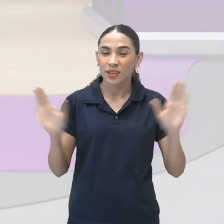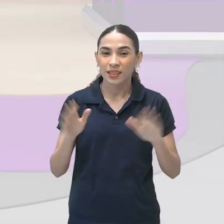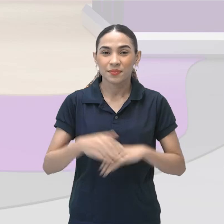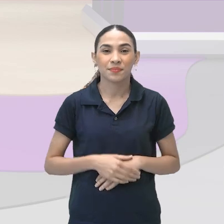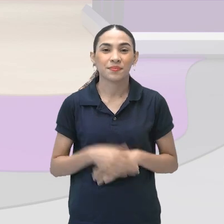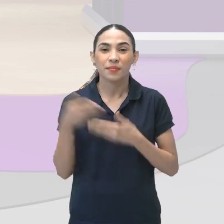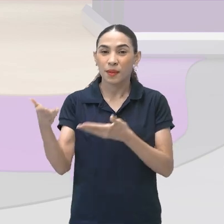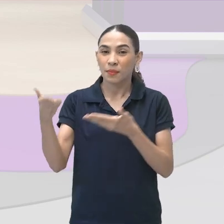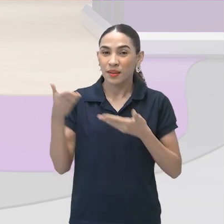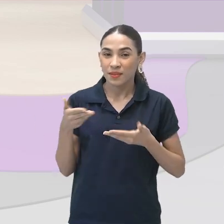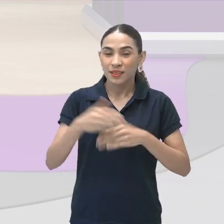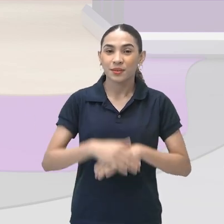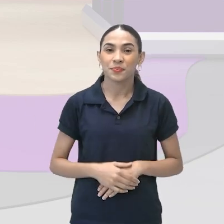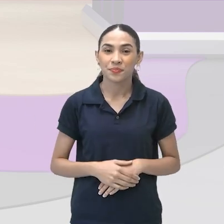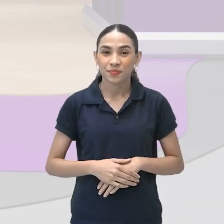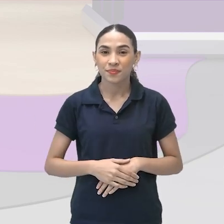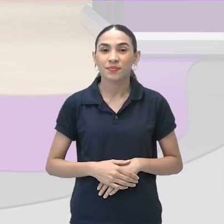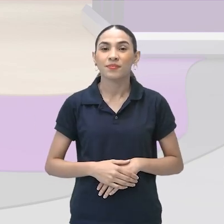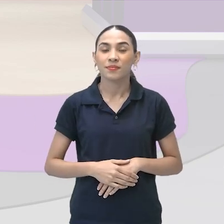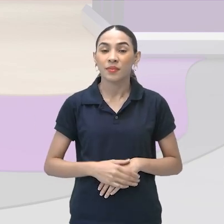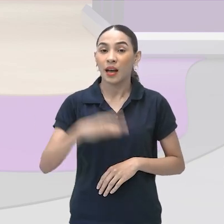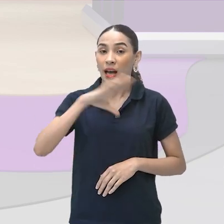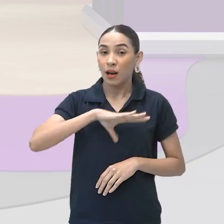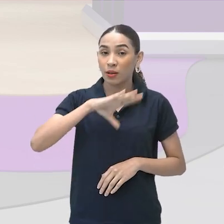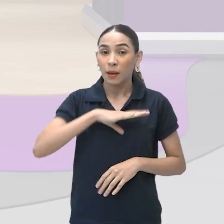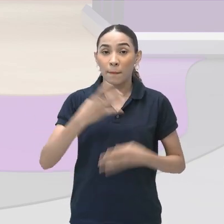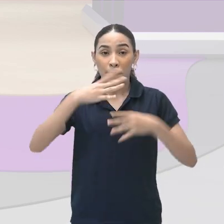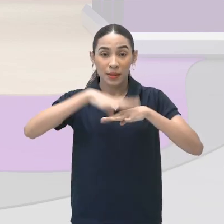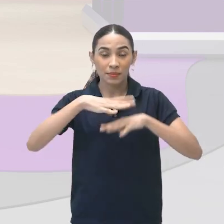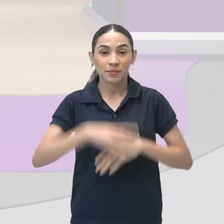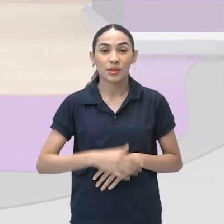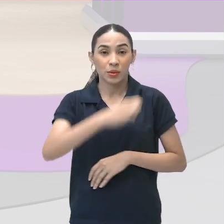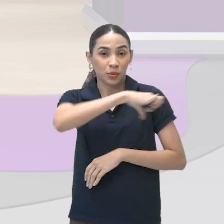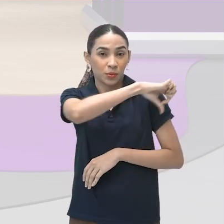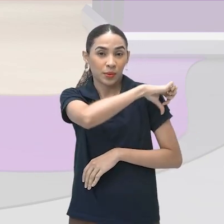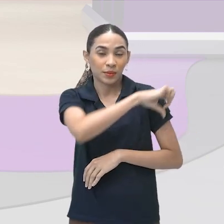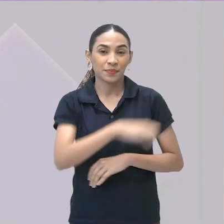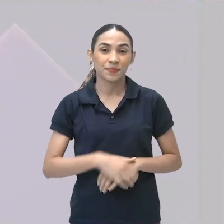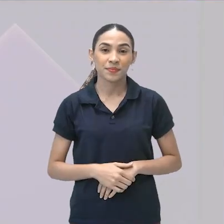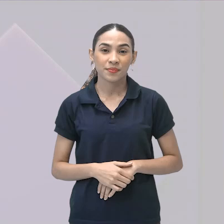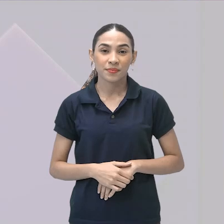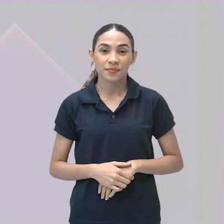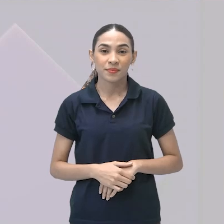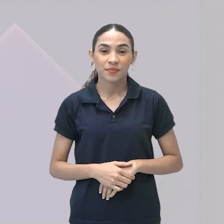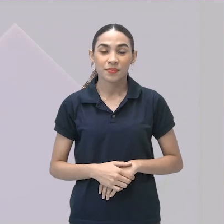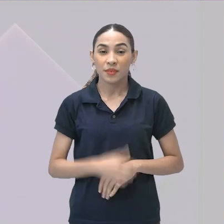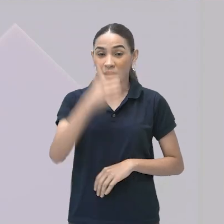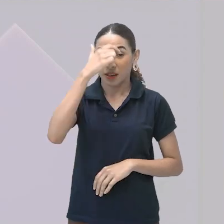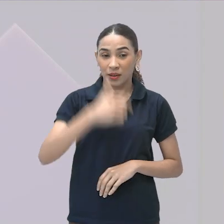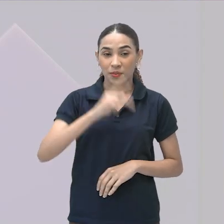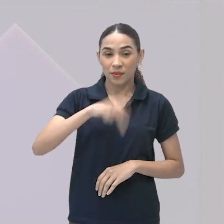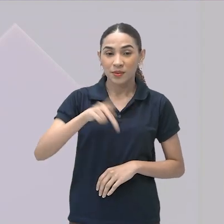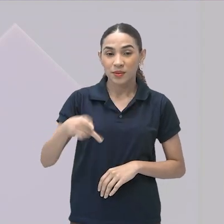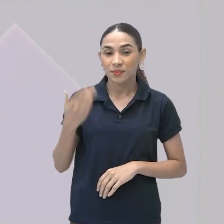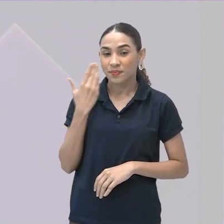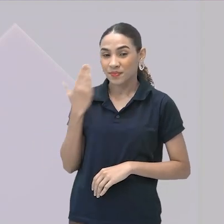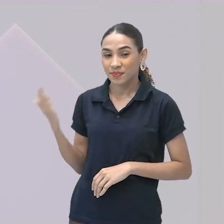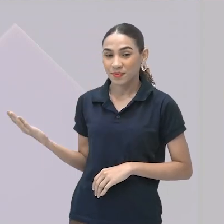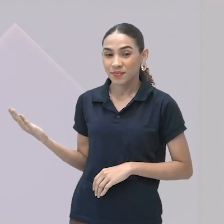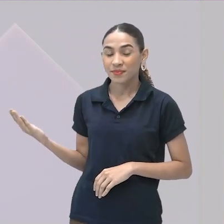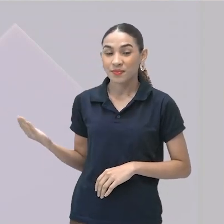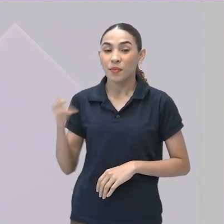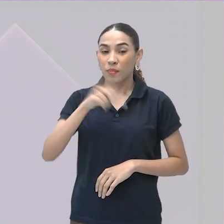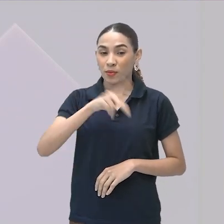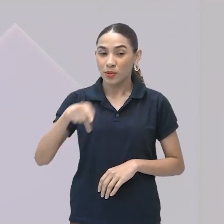Olá, sejam todos bem-vindos à aula de matemática do 9º ano. Eu sou o professor Aniel